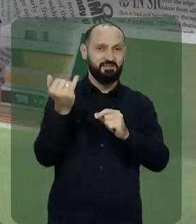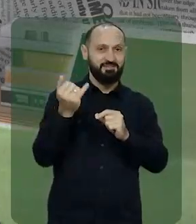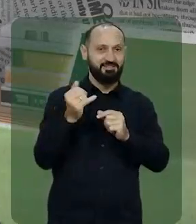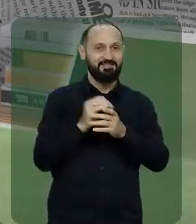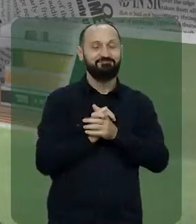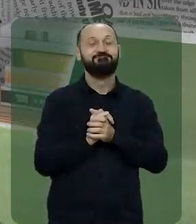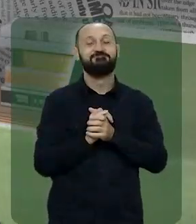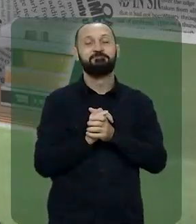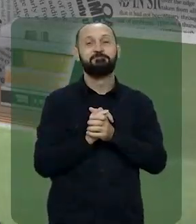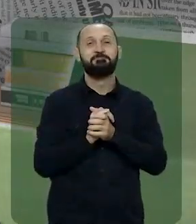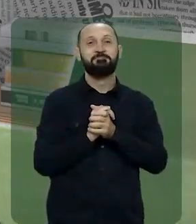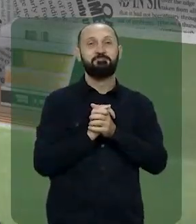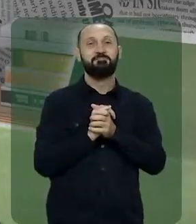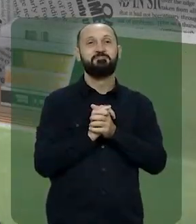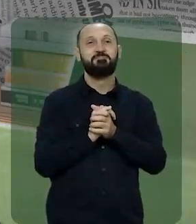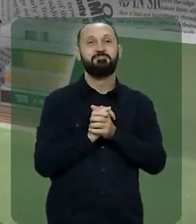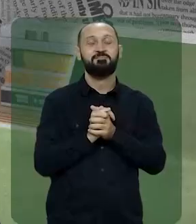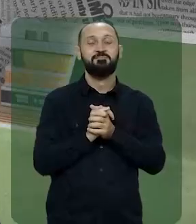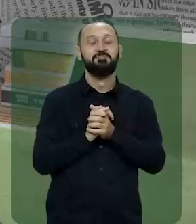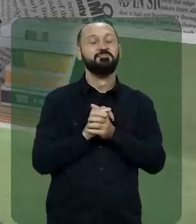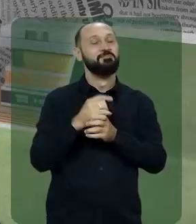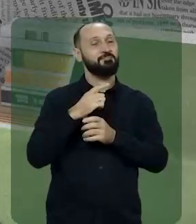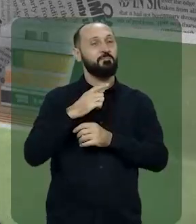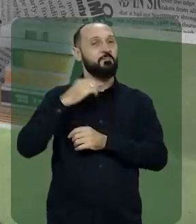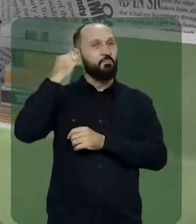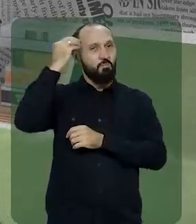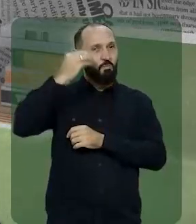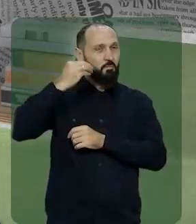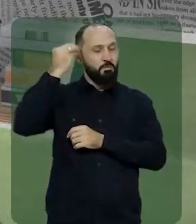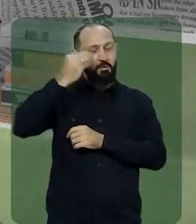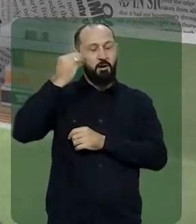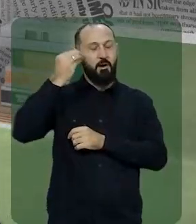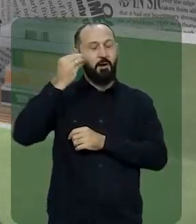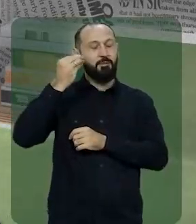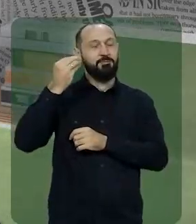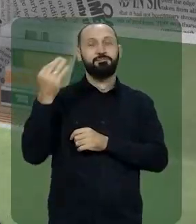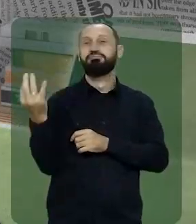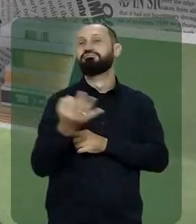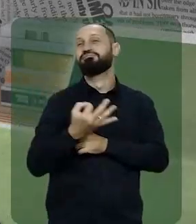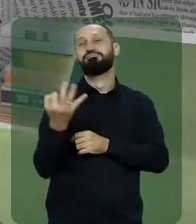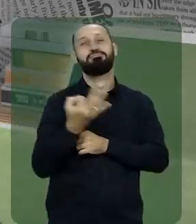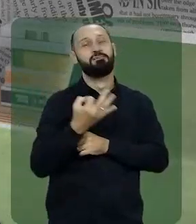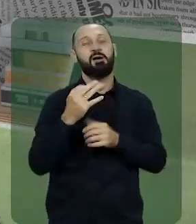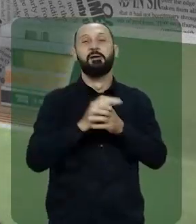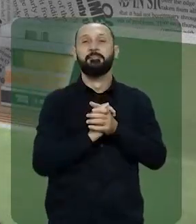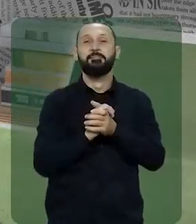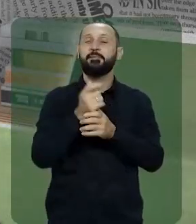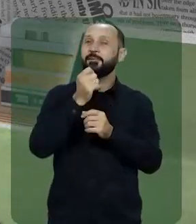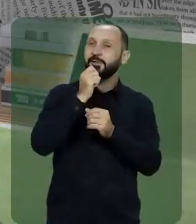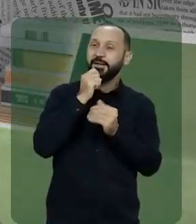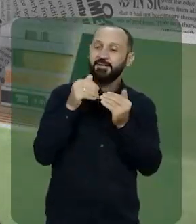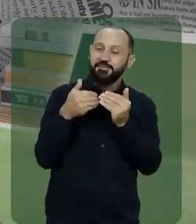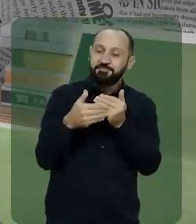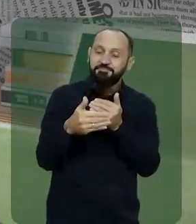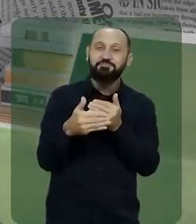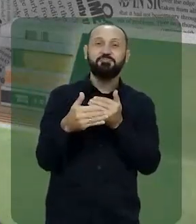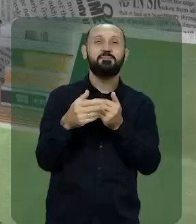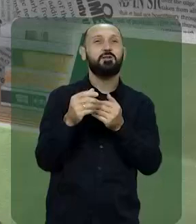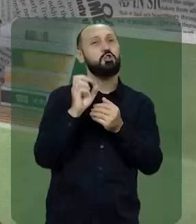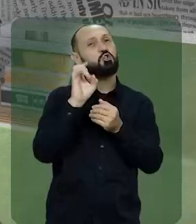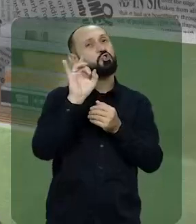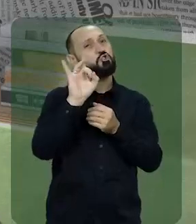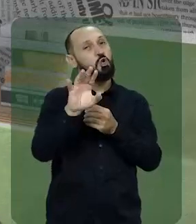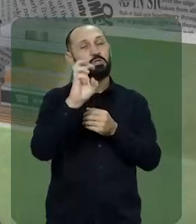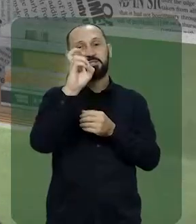importante. Então tem sido uma experiência riquíssima, apesar de que nós ainda não estamos 5